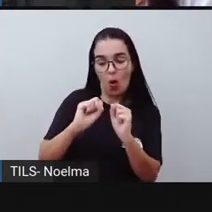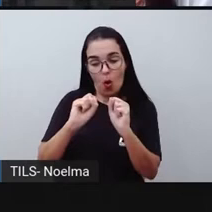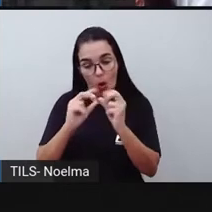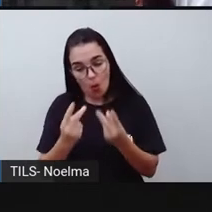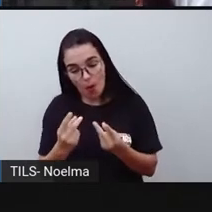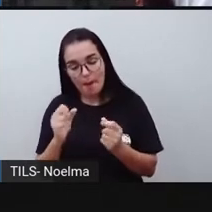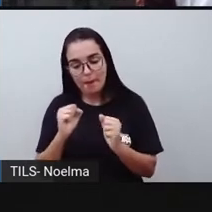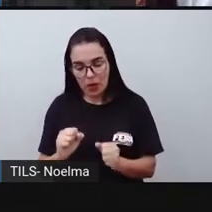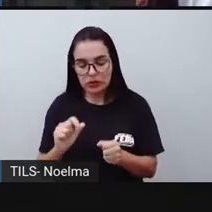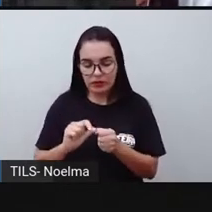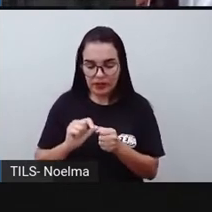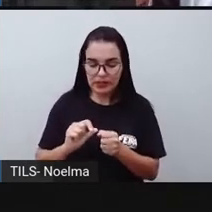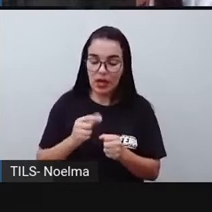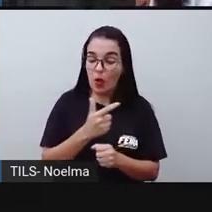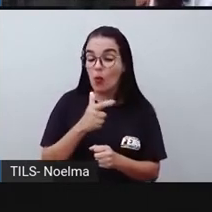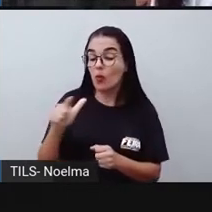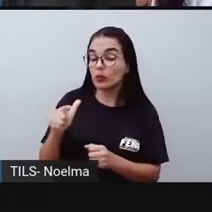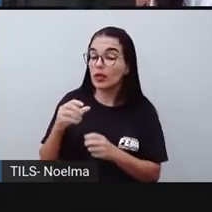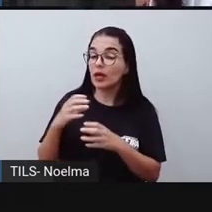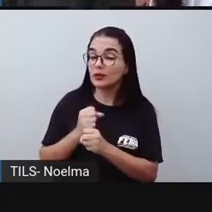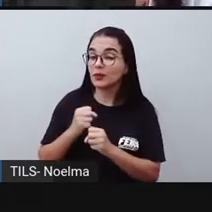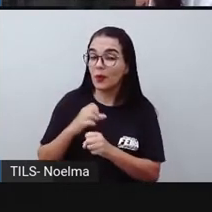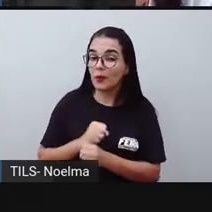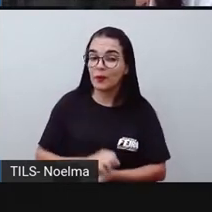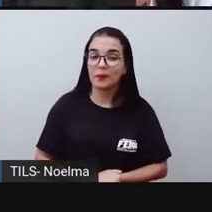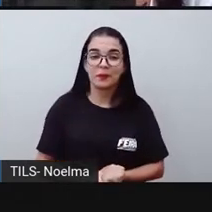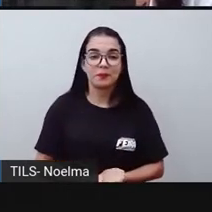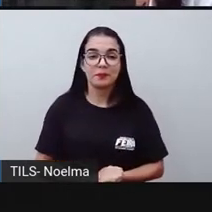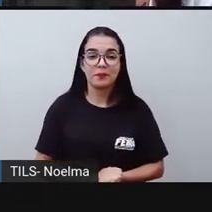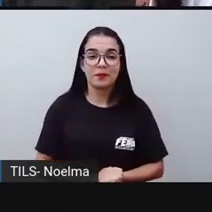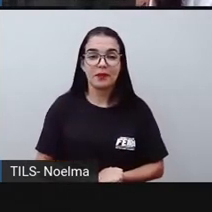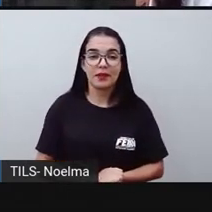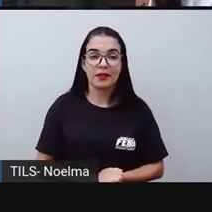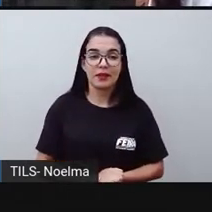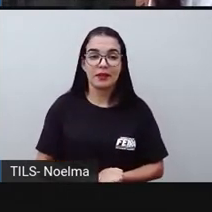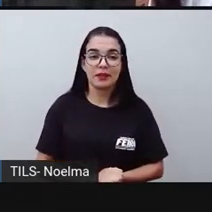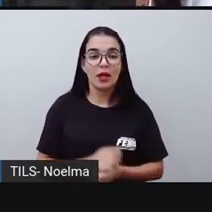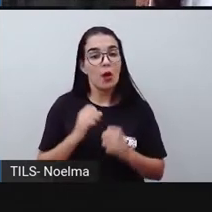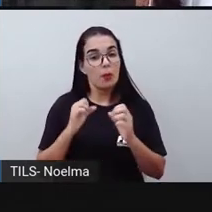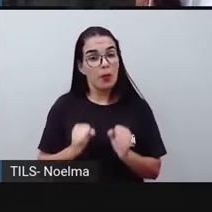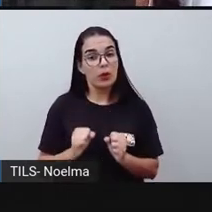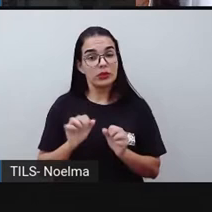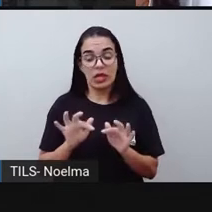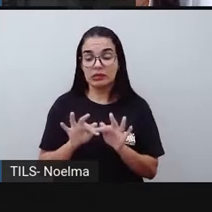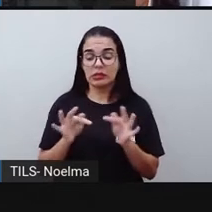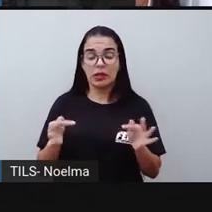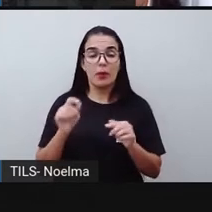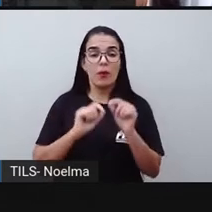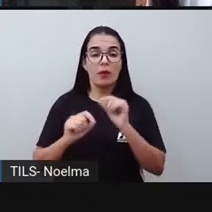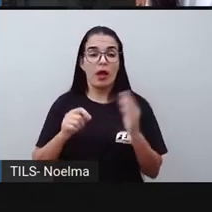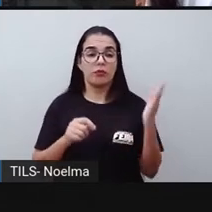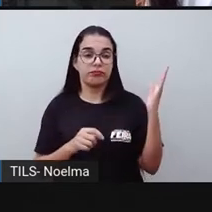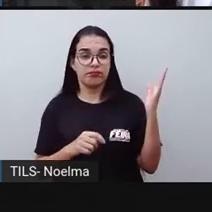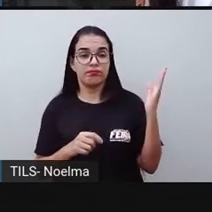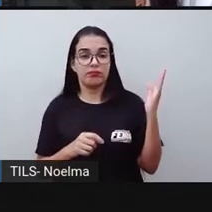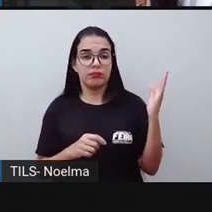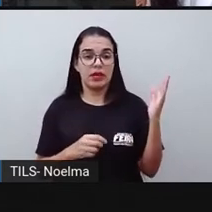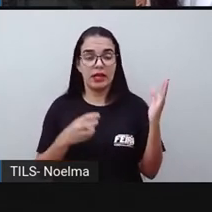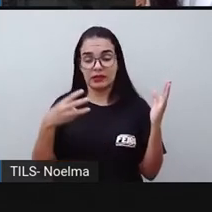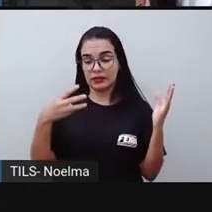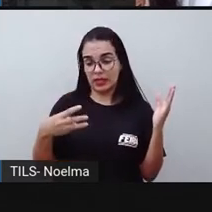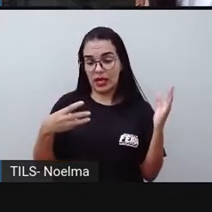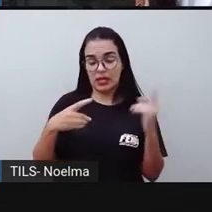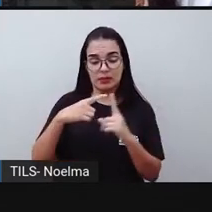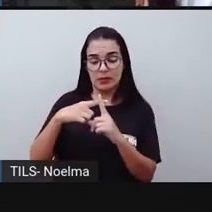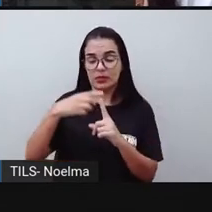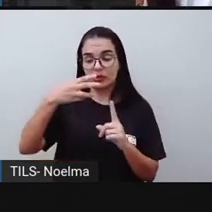fazendo outra operação. Eu posso simplesmente juntar, não é? 3 mais 3